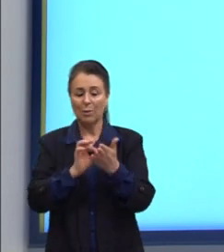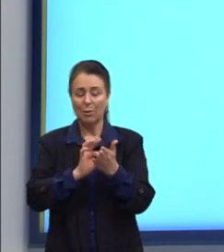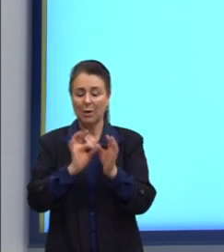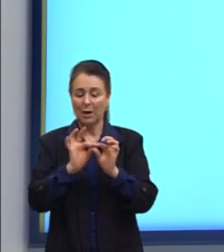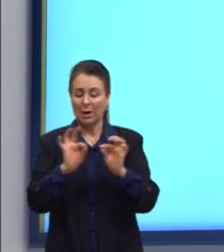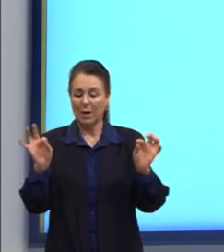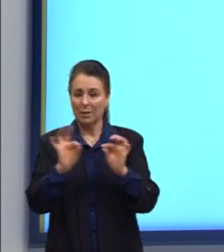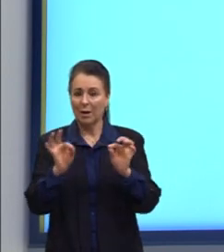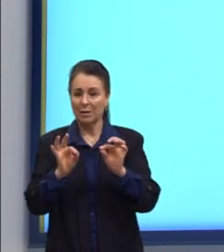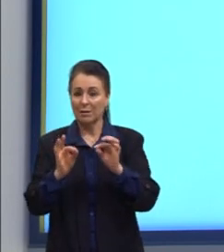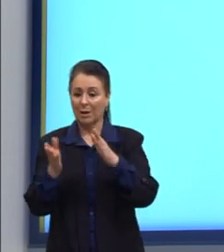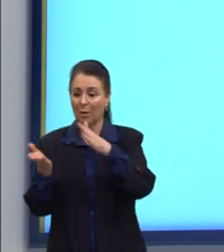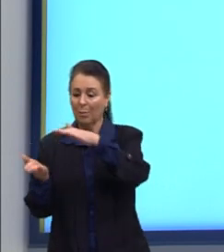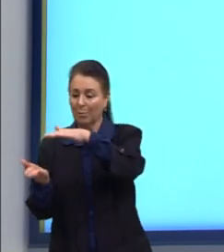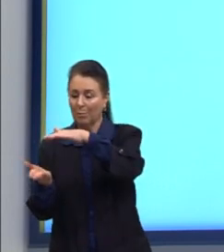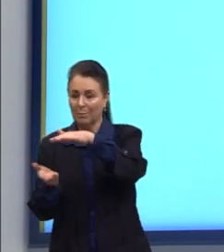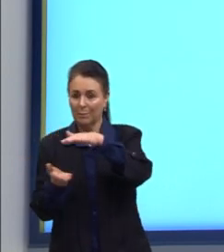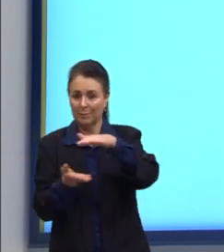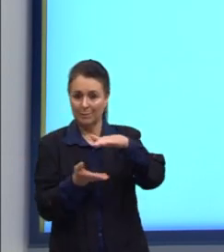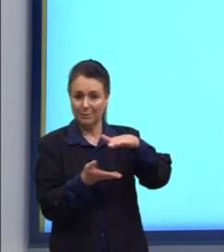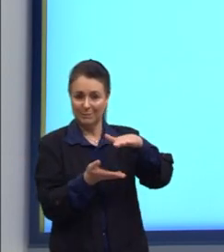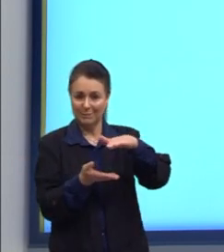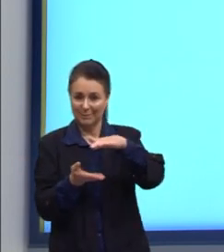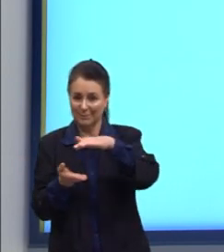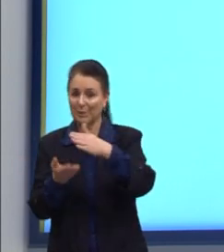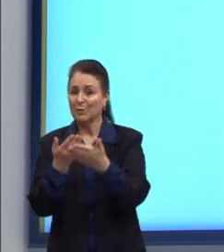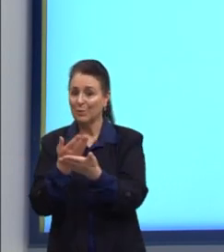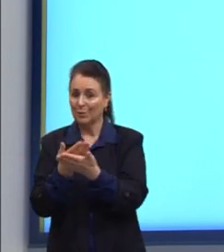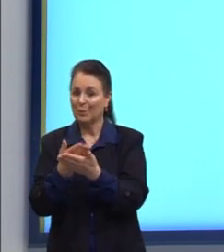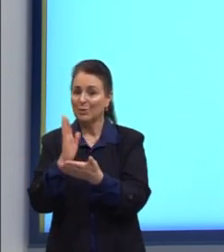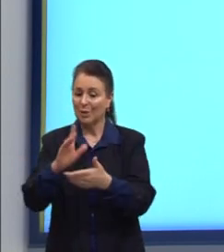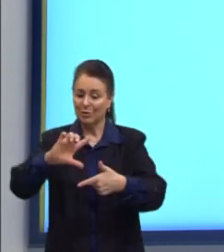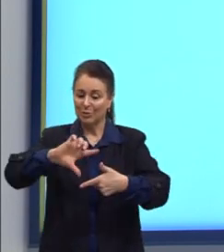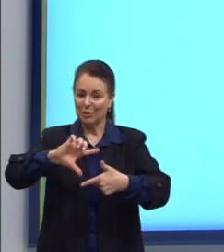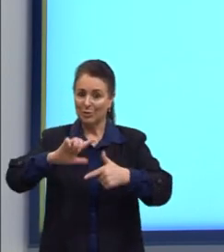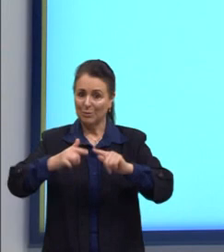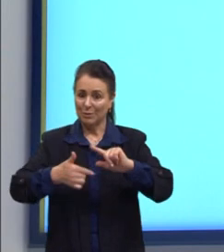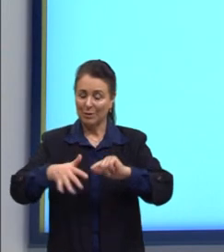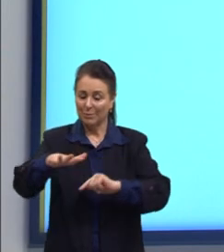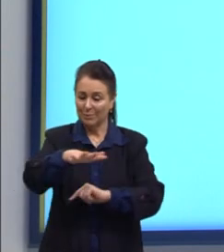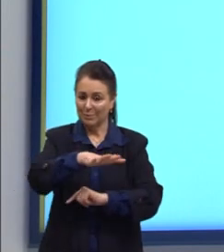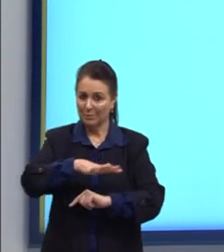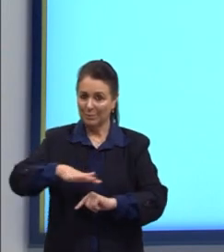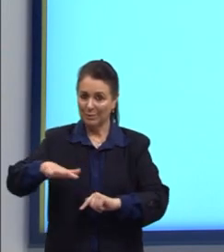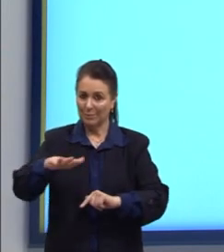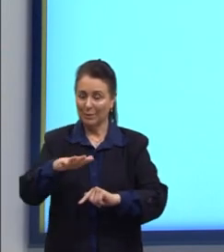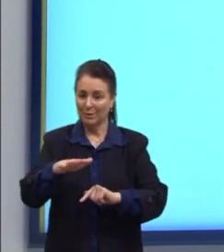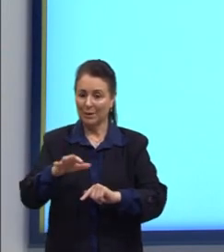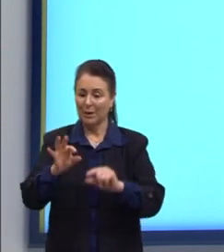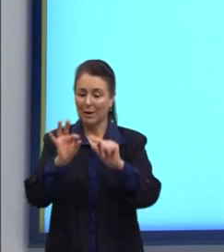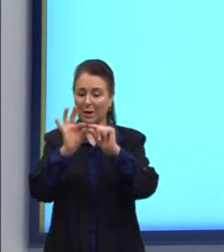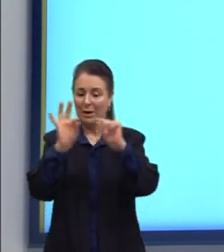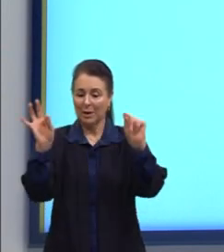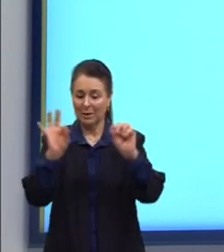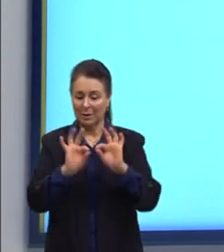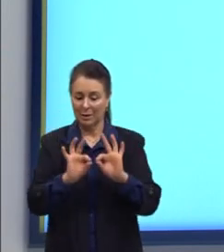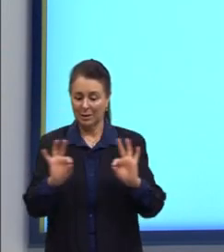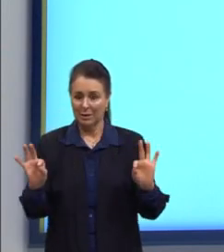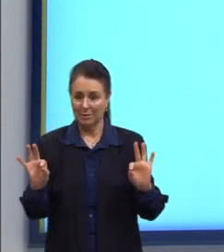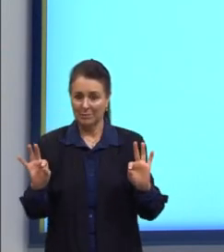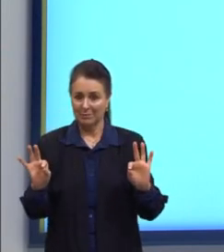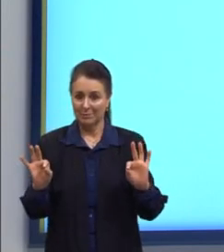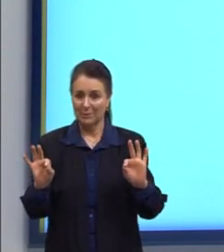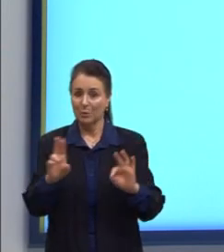Assim como nós já vimos né Na parte da geometria plana duas retas que não se cruzam são chamadas de retas paralelas